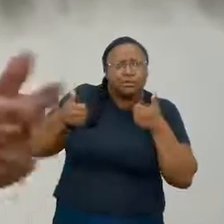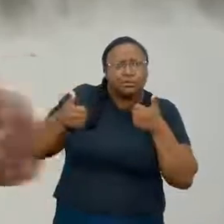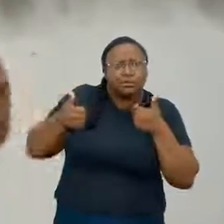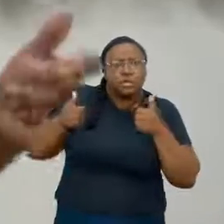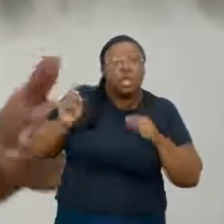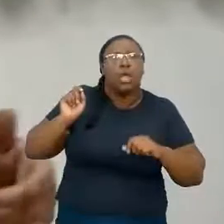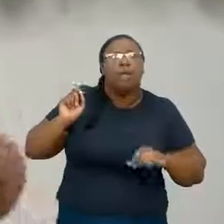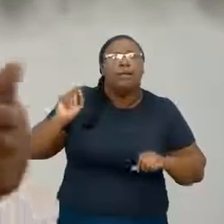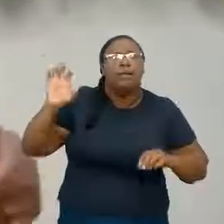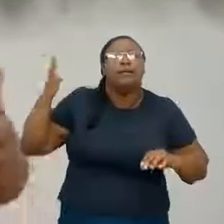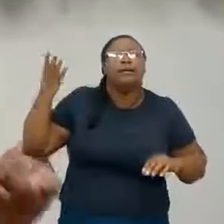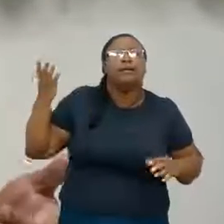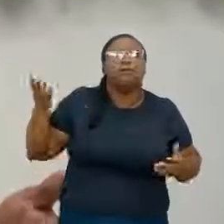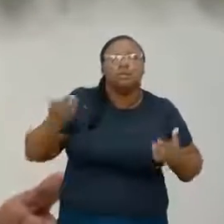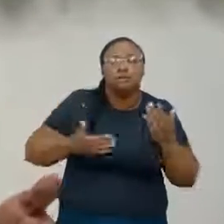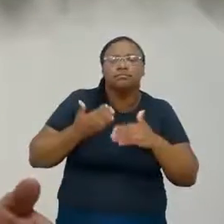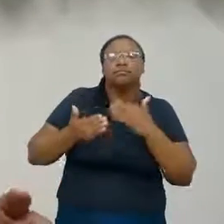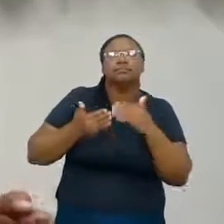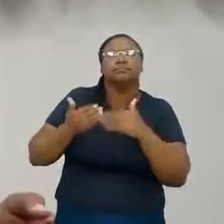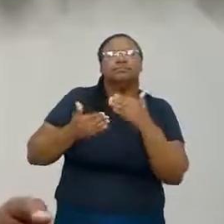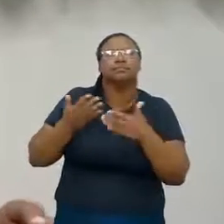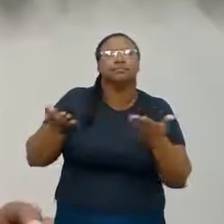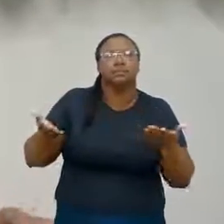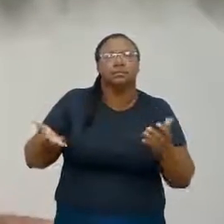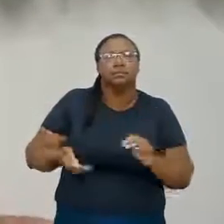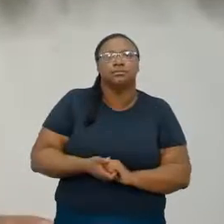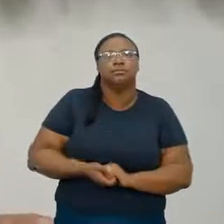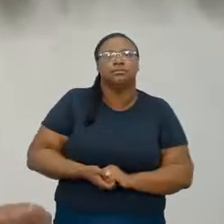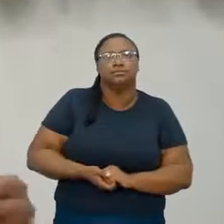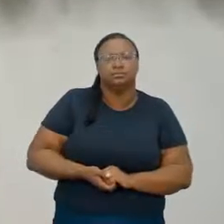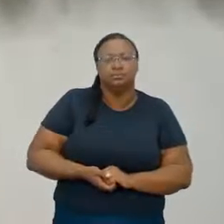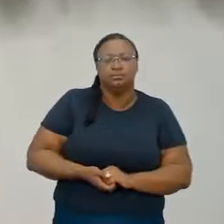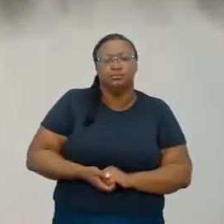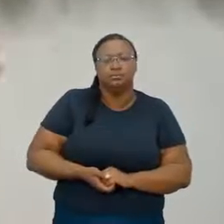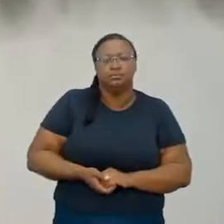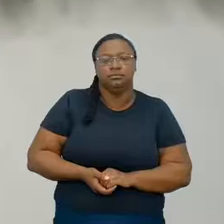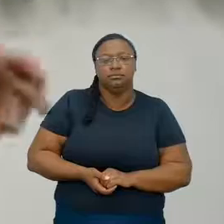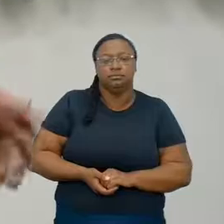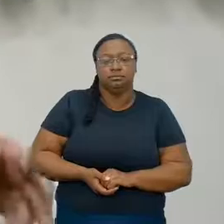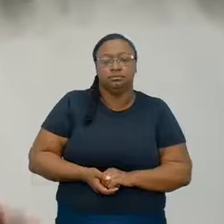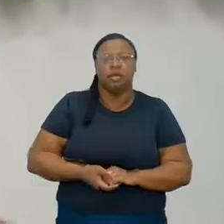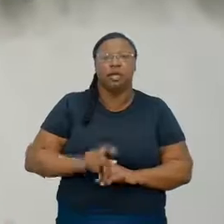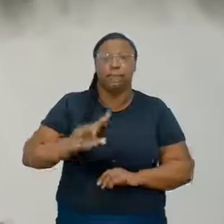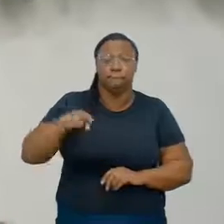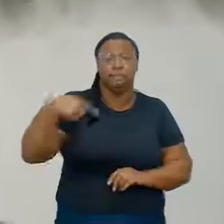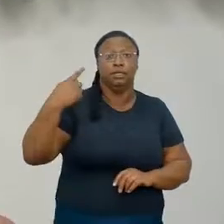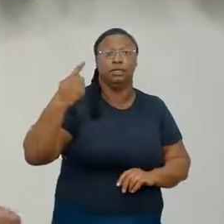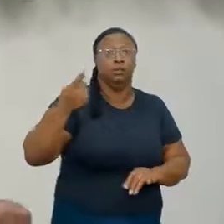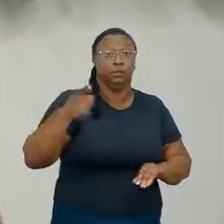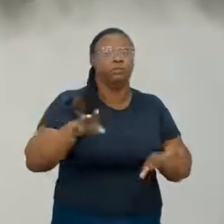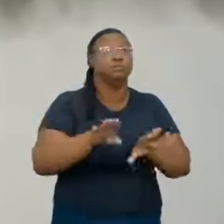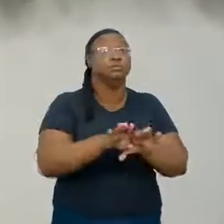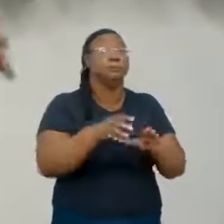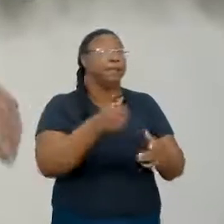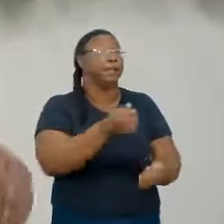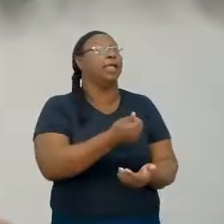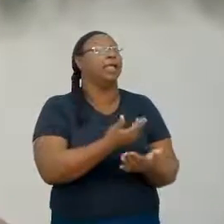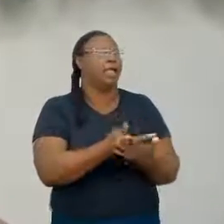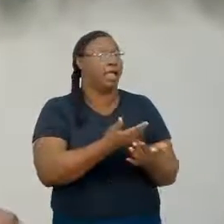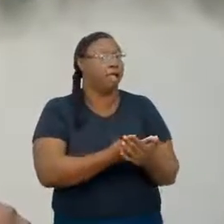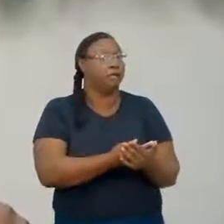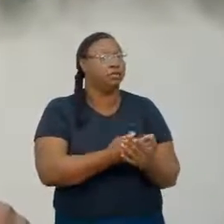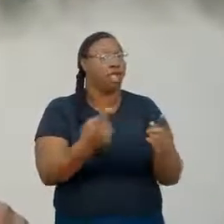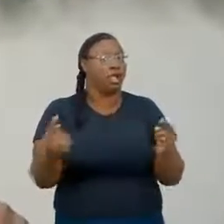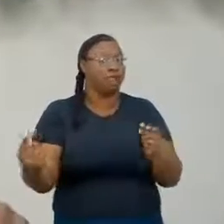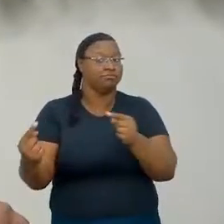é a consequência, qual é a sequência, no caso, né, dessas habilidades para as próximas aulas, para as próximas interações